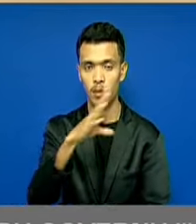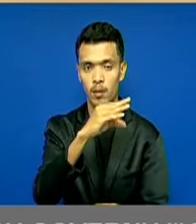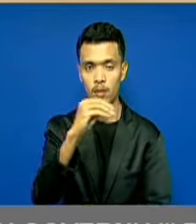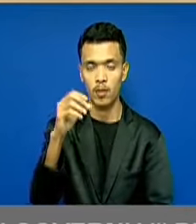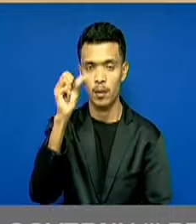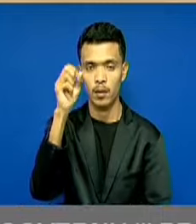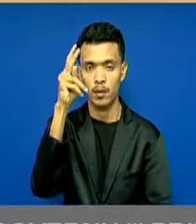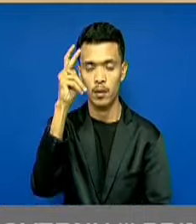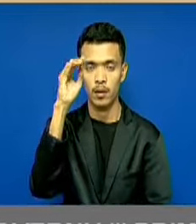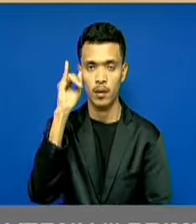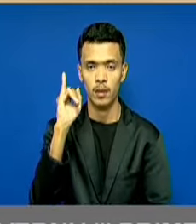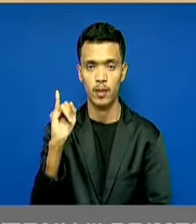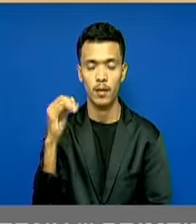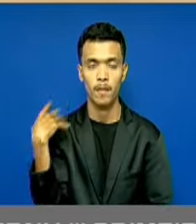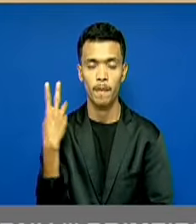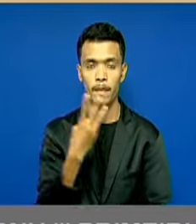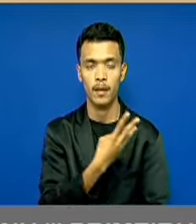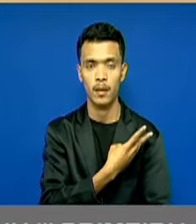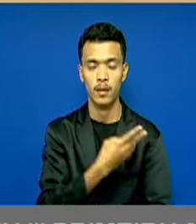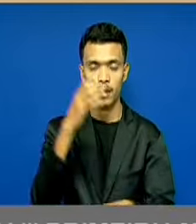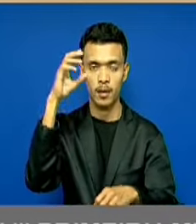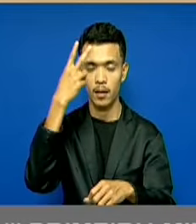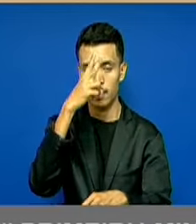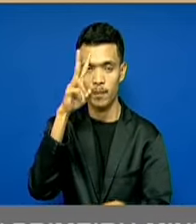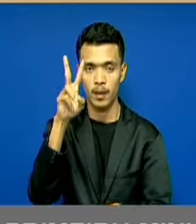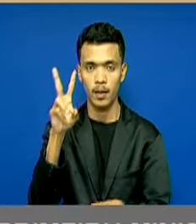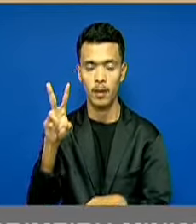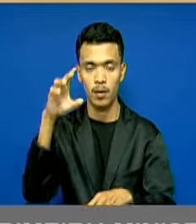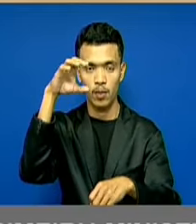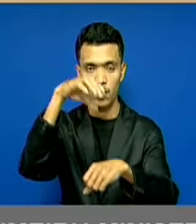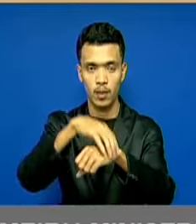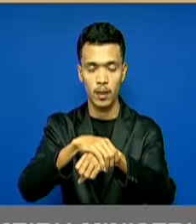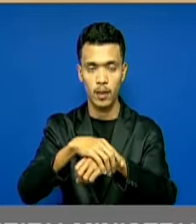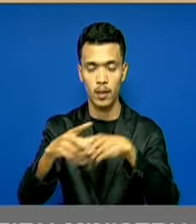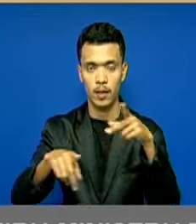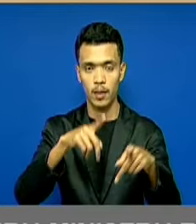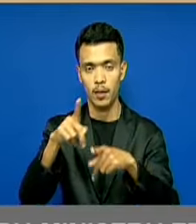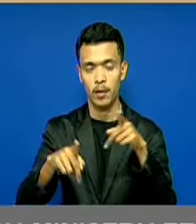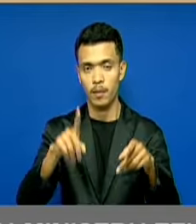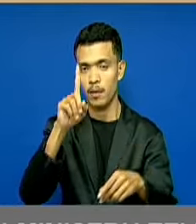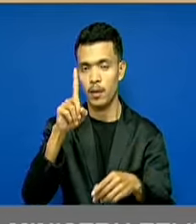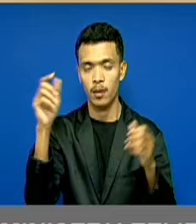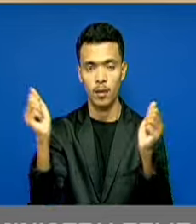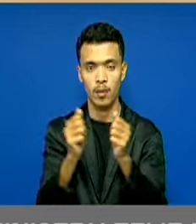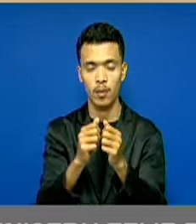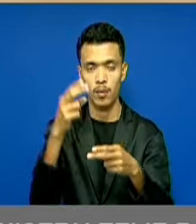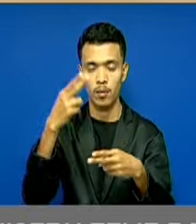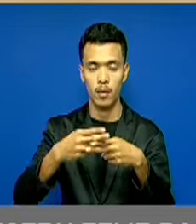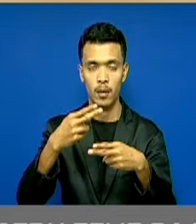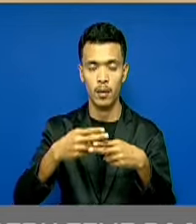SNI, e tá consegue detectar, no captura cidadão ida o inicial